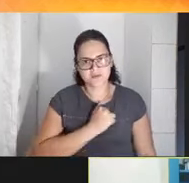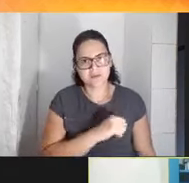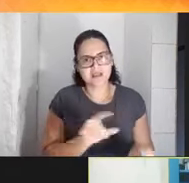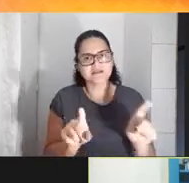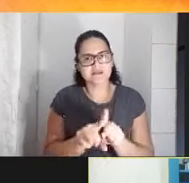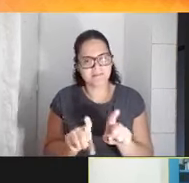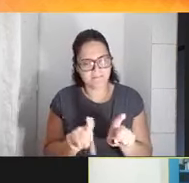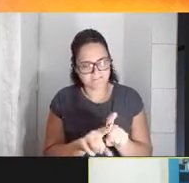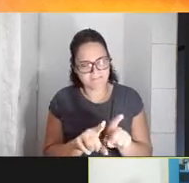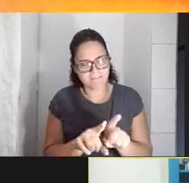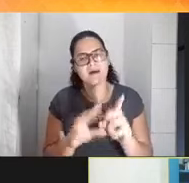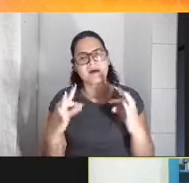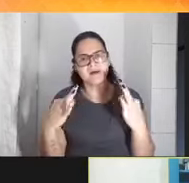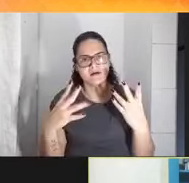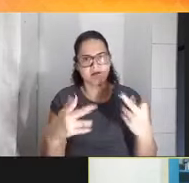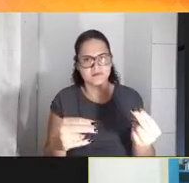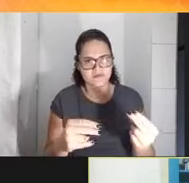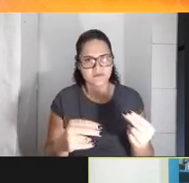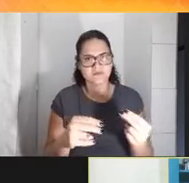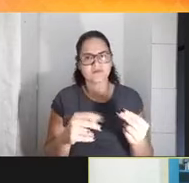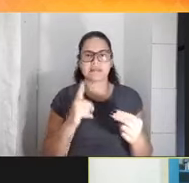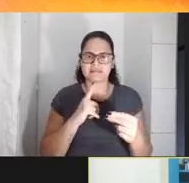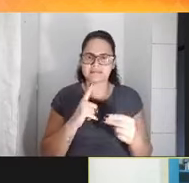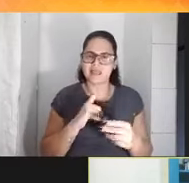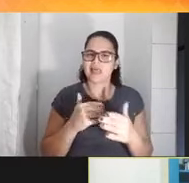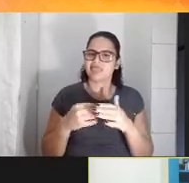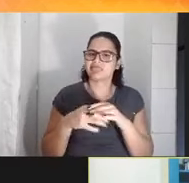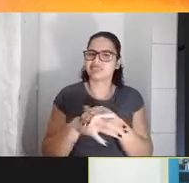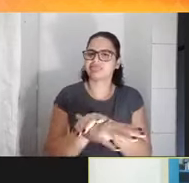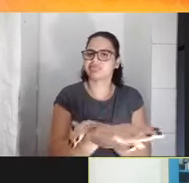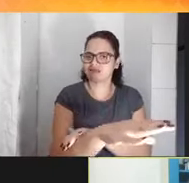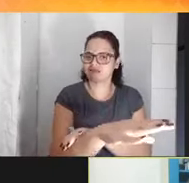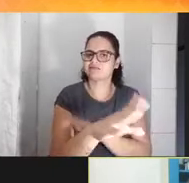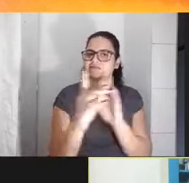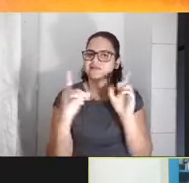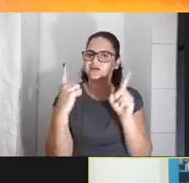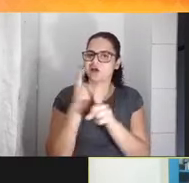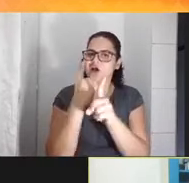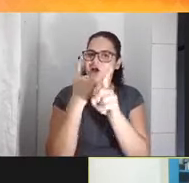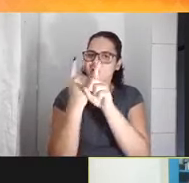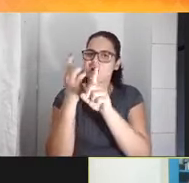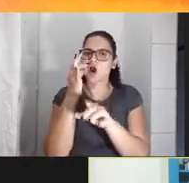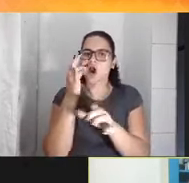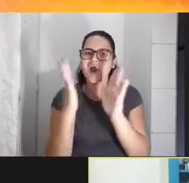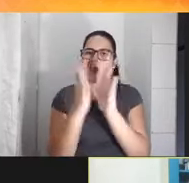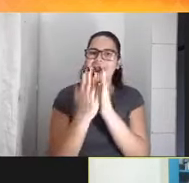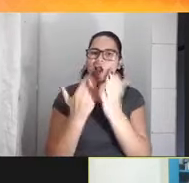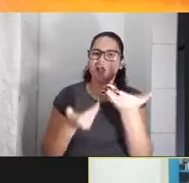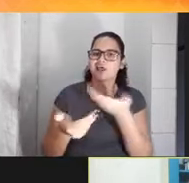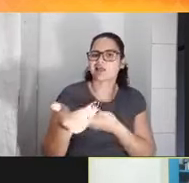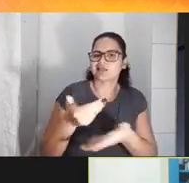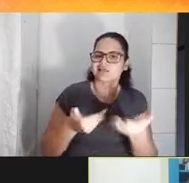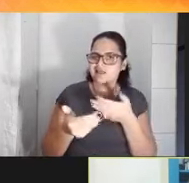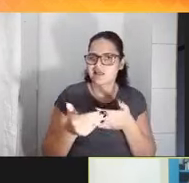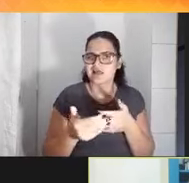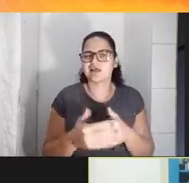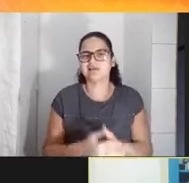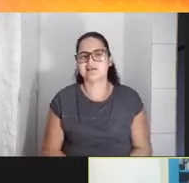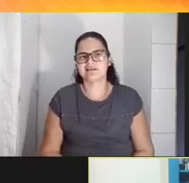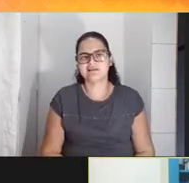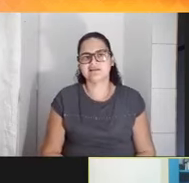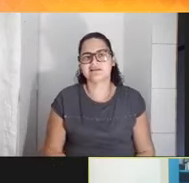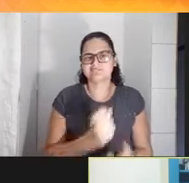de todo mundo que a gente tinha outro costume. Né? Nossos costumes era se encontrar e, como diz a Fátima aí, dar aquele